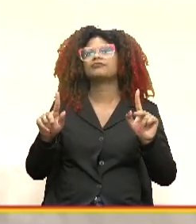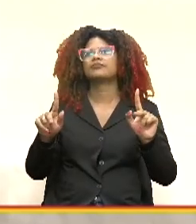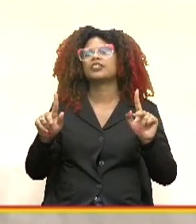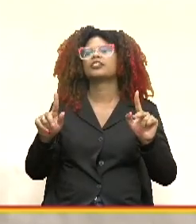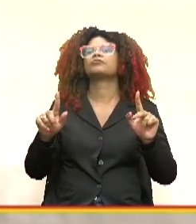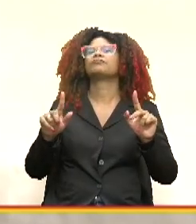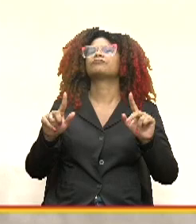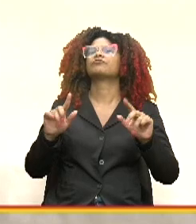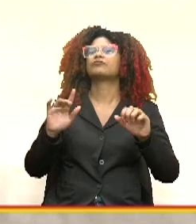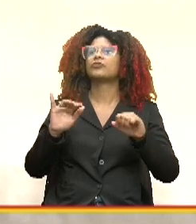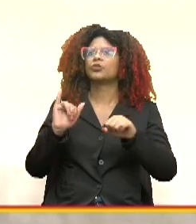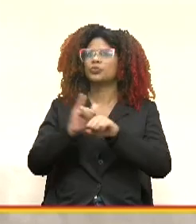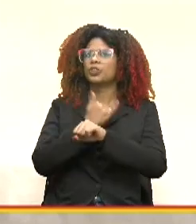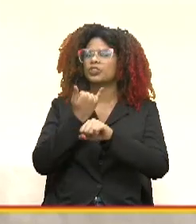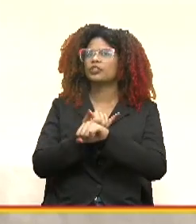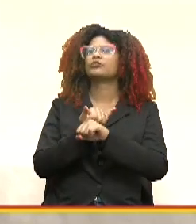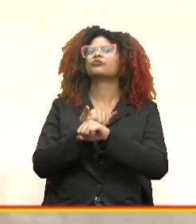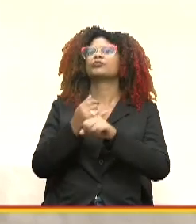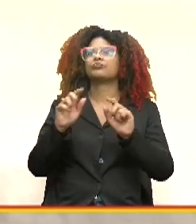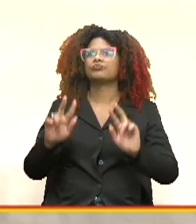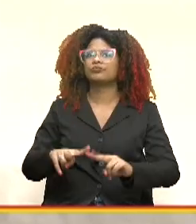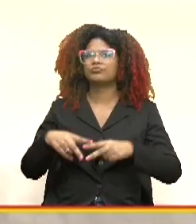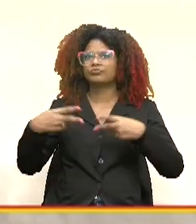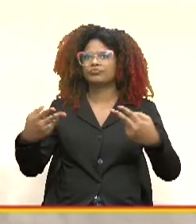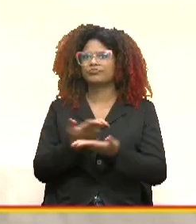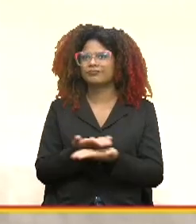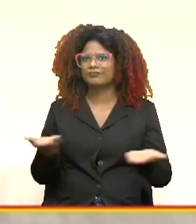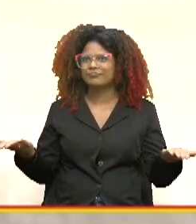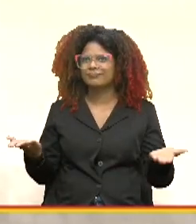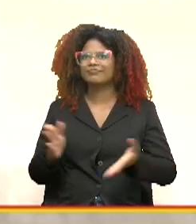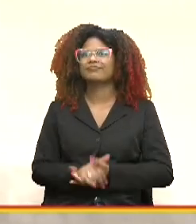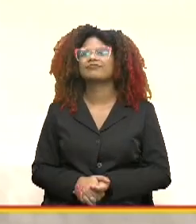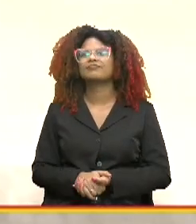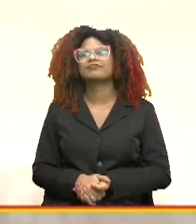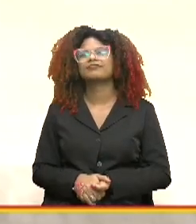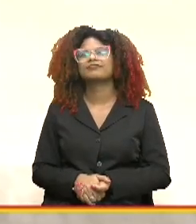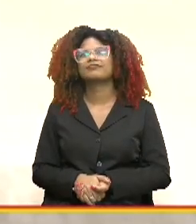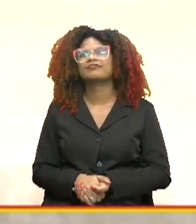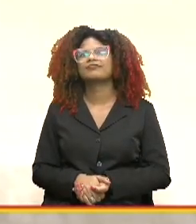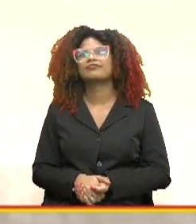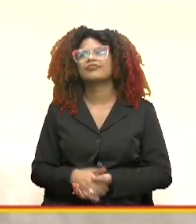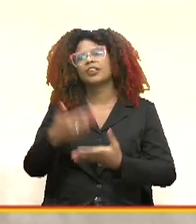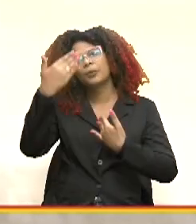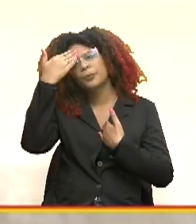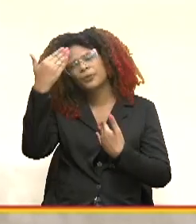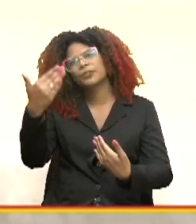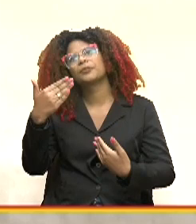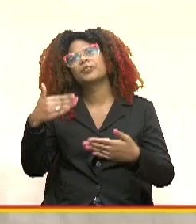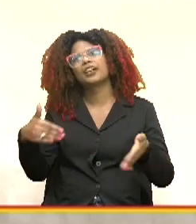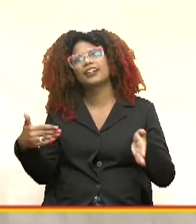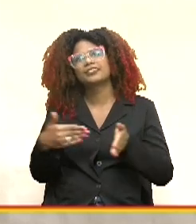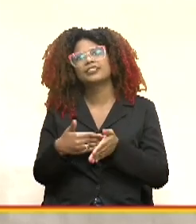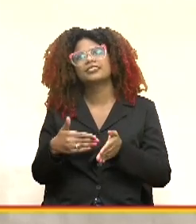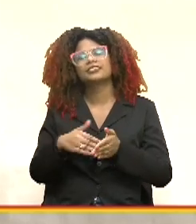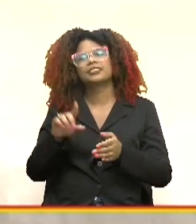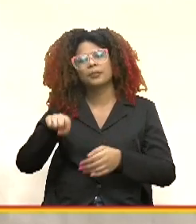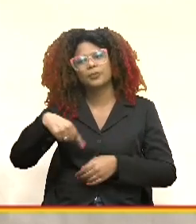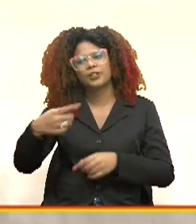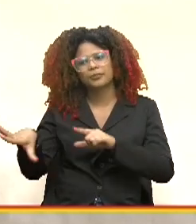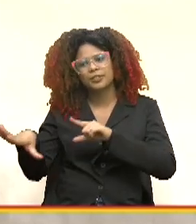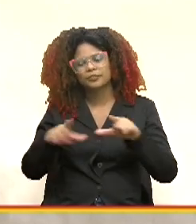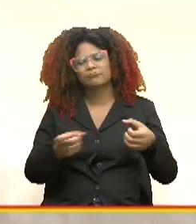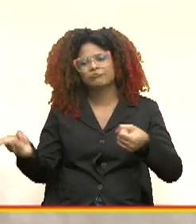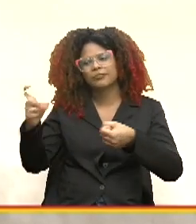da TV Assembleia no YouTube no endereço que a gente exibe aqui na tela obrigada e até a próxima semana quando a gente